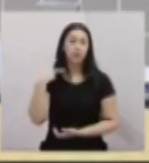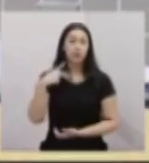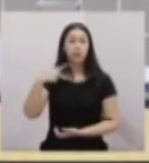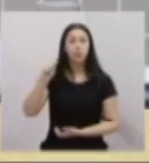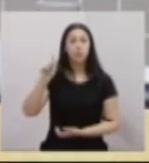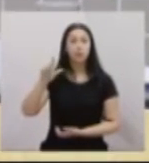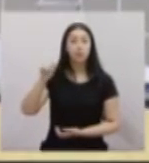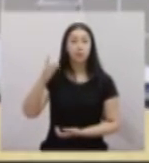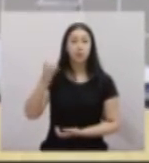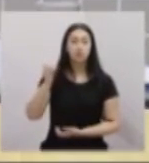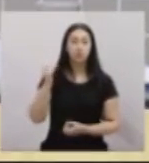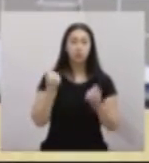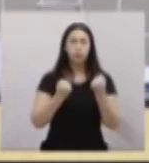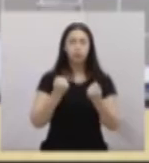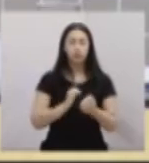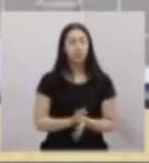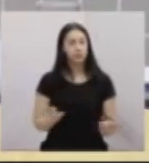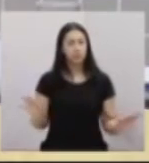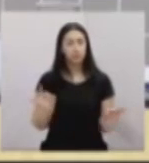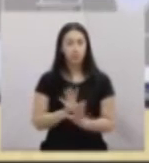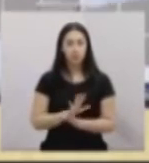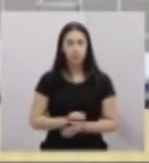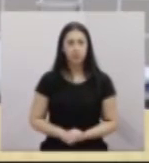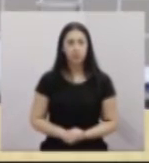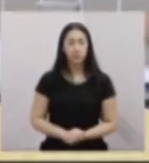Condutores. Não temos mais moções.